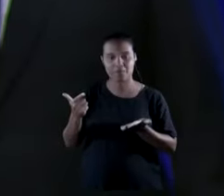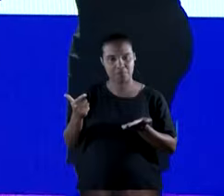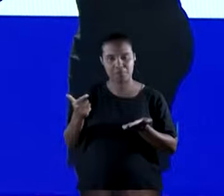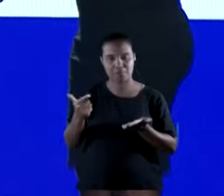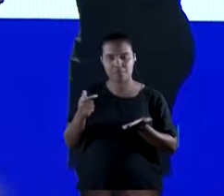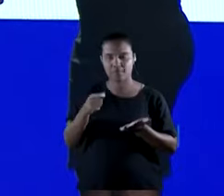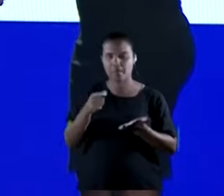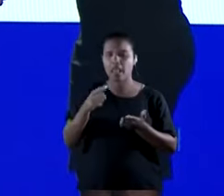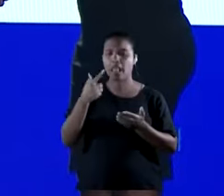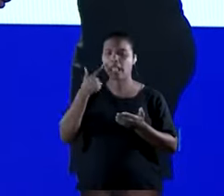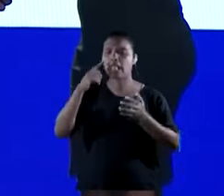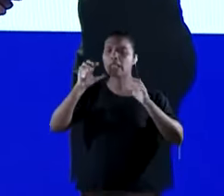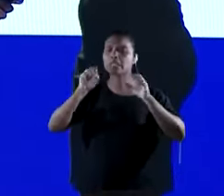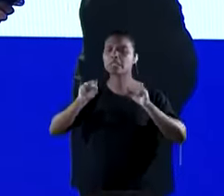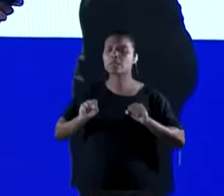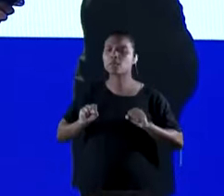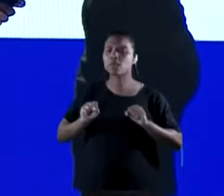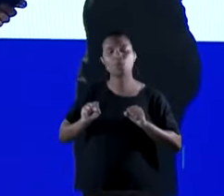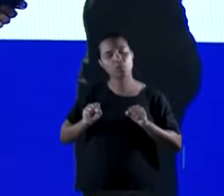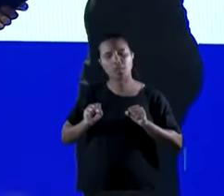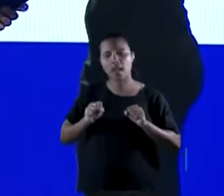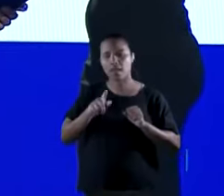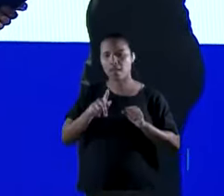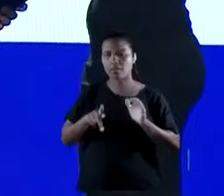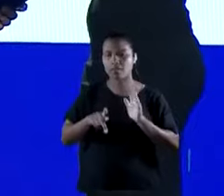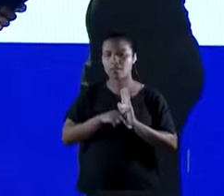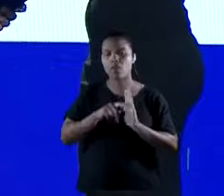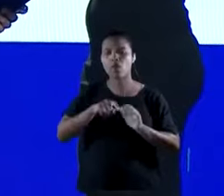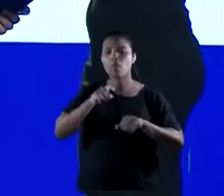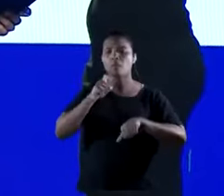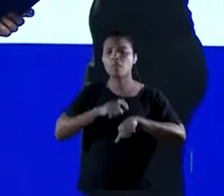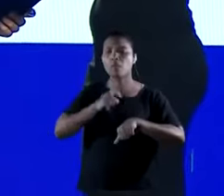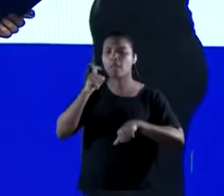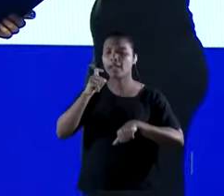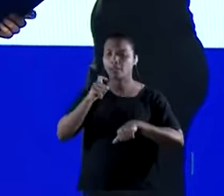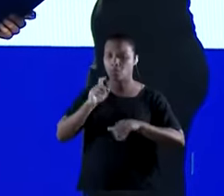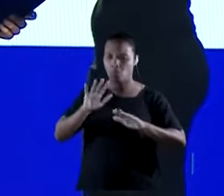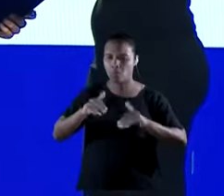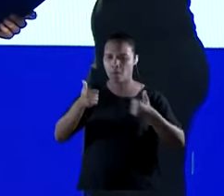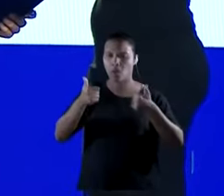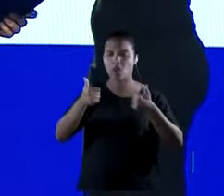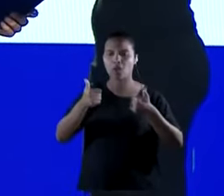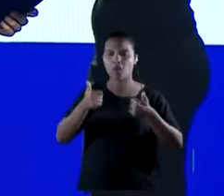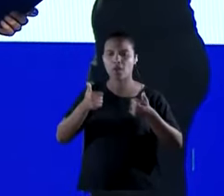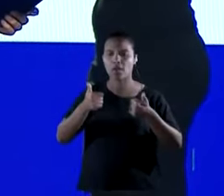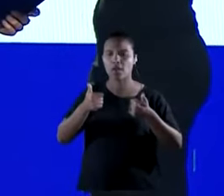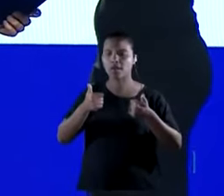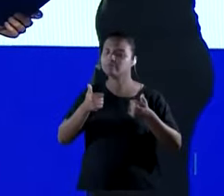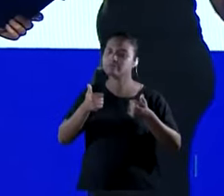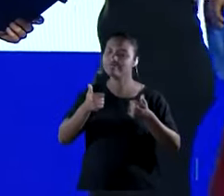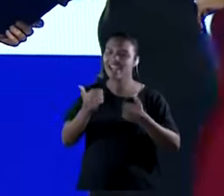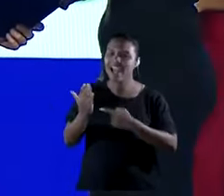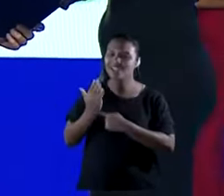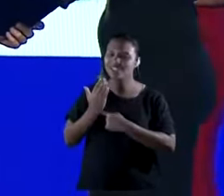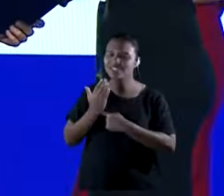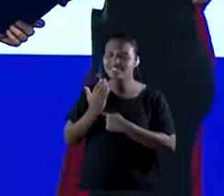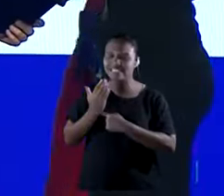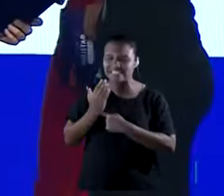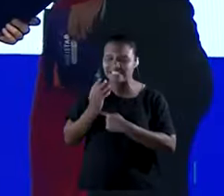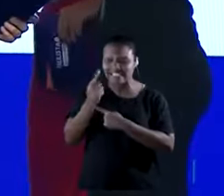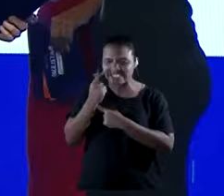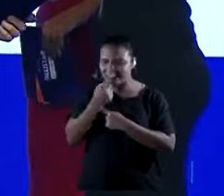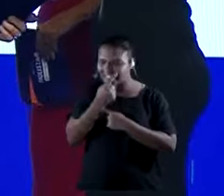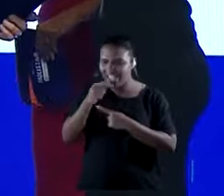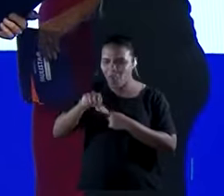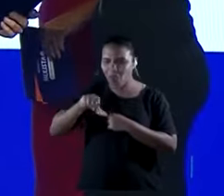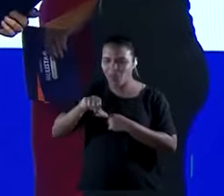Testemunha ocular dos melhores momentos... Heleninha, me ajuda, do futebol paulista e brasileiro.